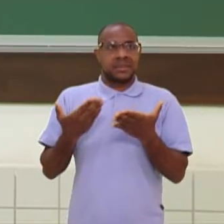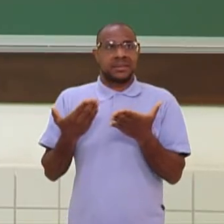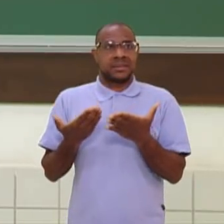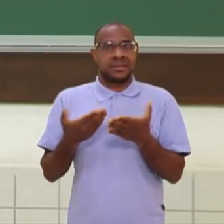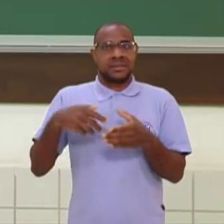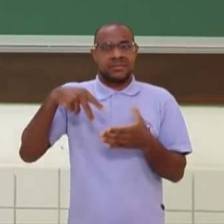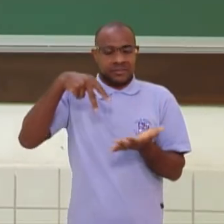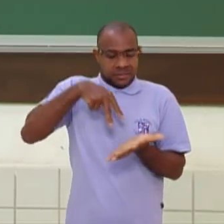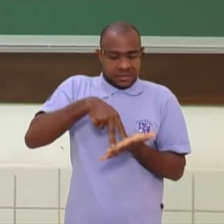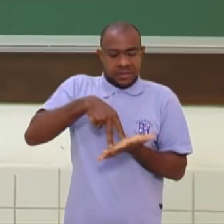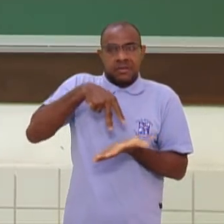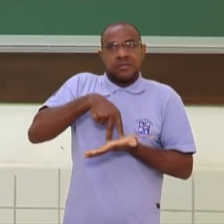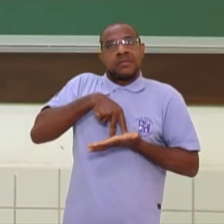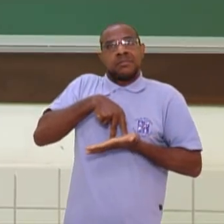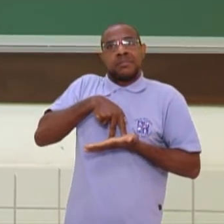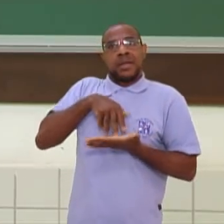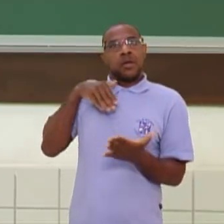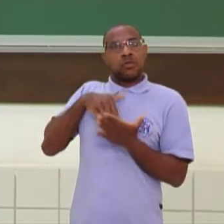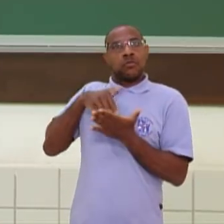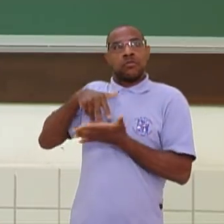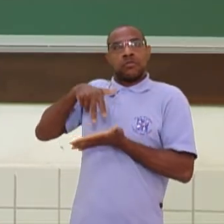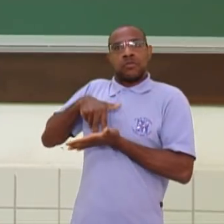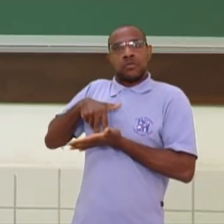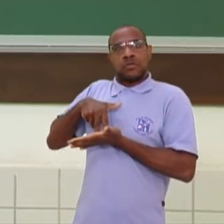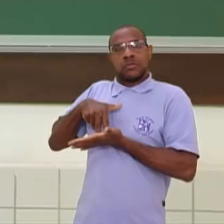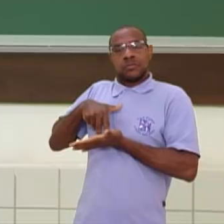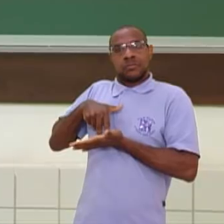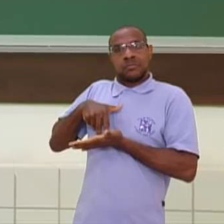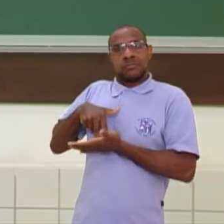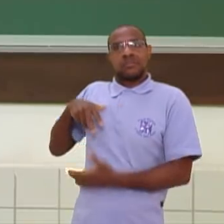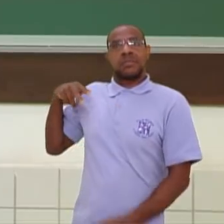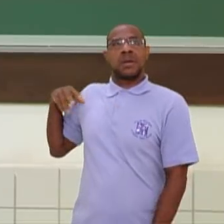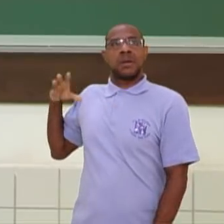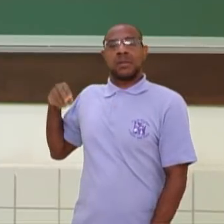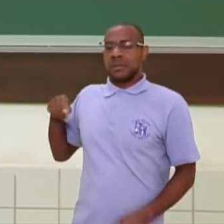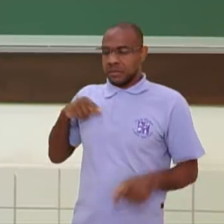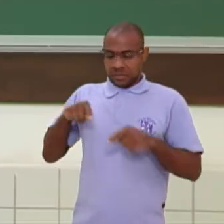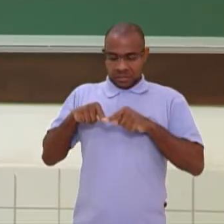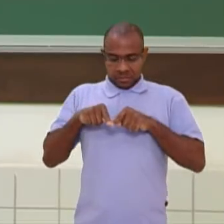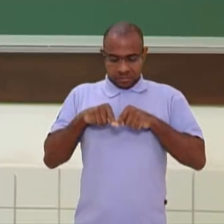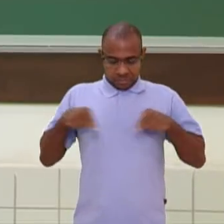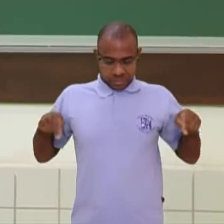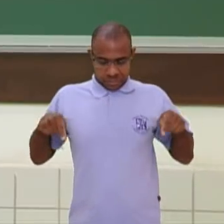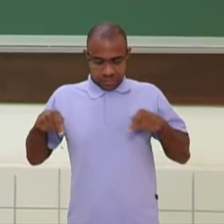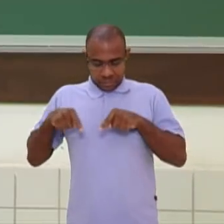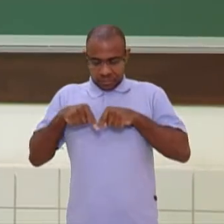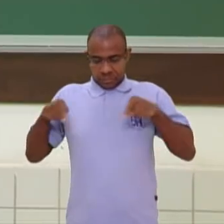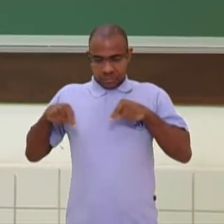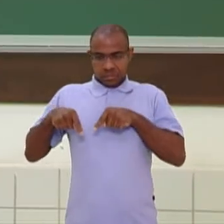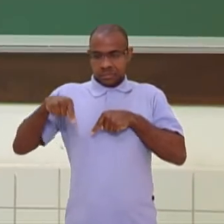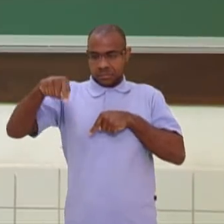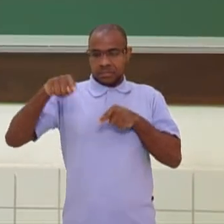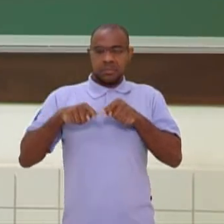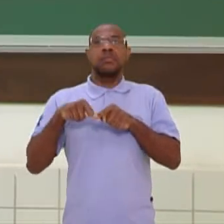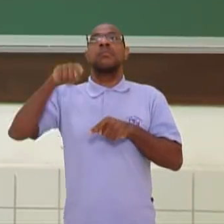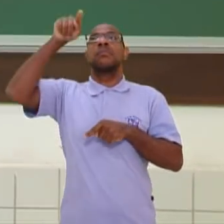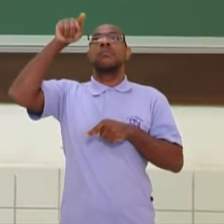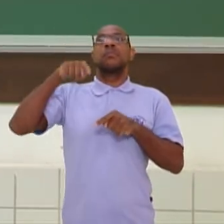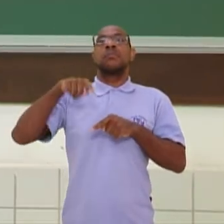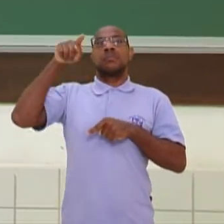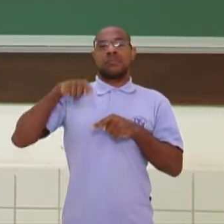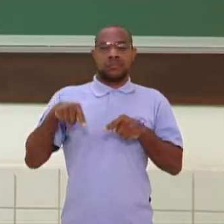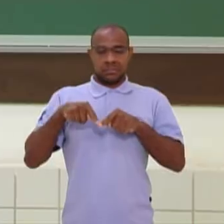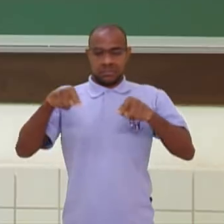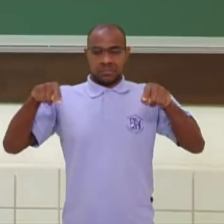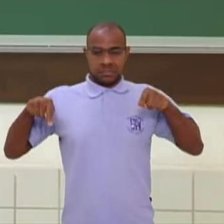cantinho superior ou inferior. Você vai perceber que tem aqui, ó, comprimento, largura e altura. Então, a sala